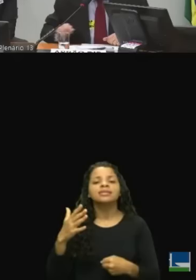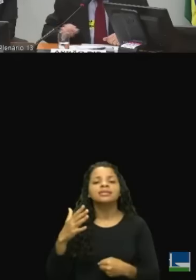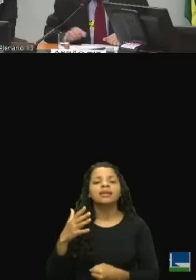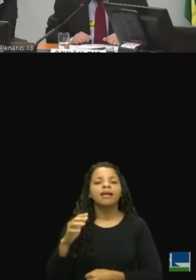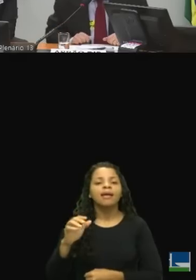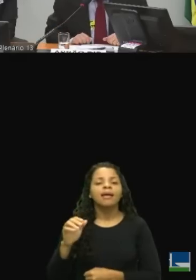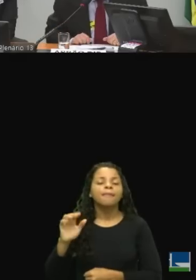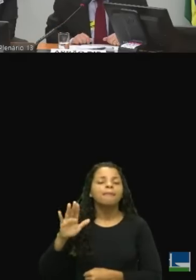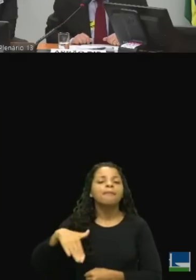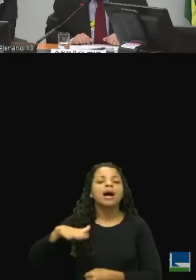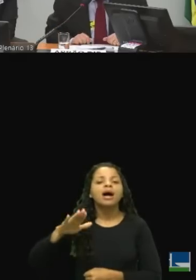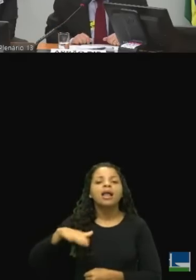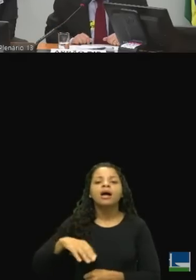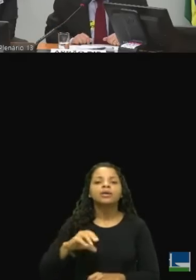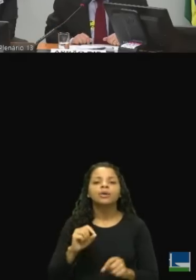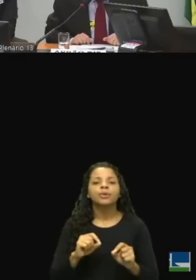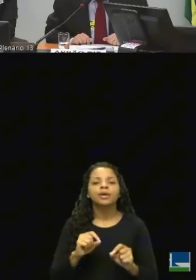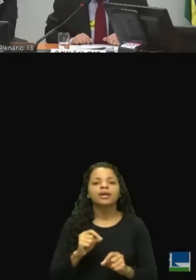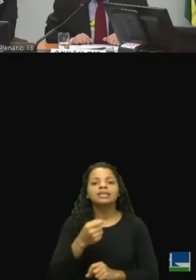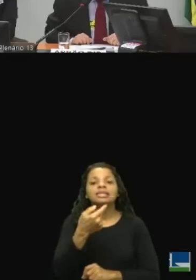76.139.